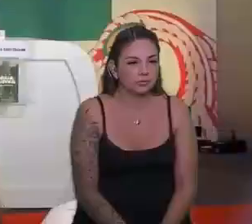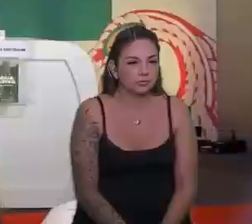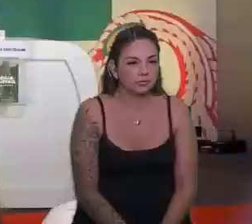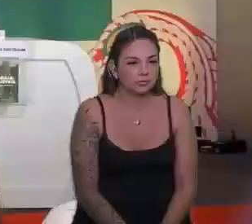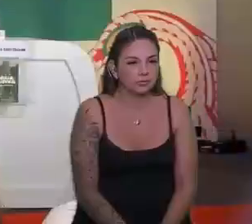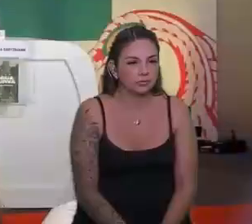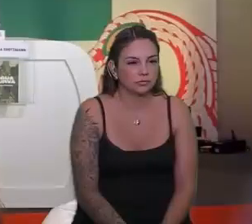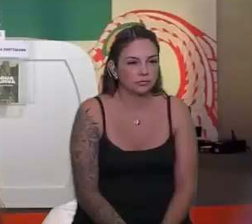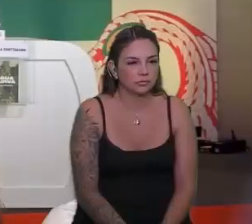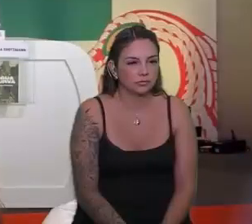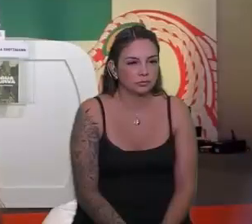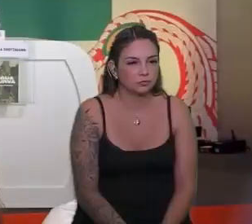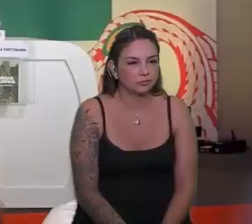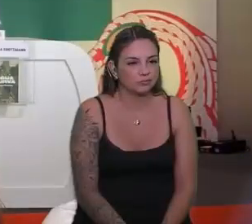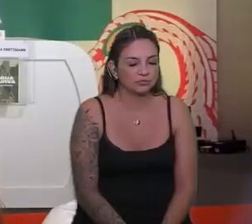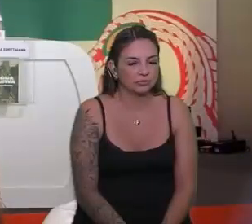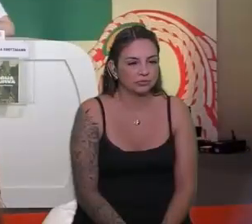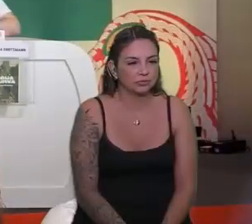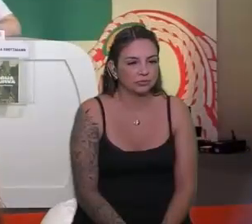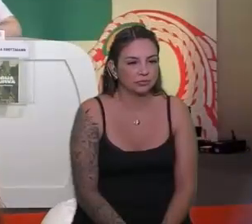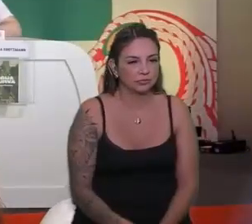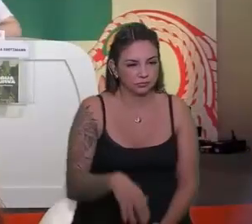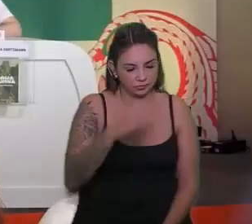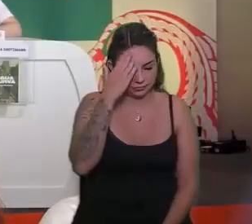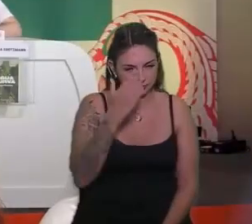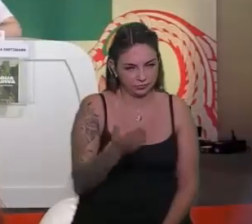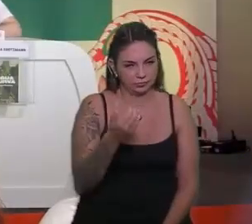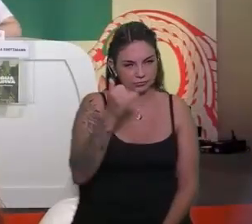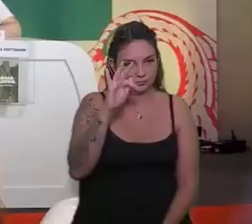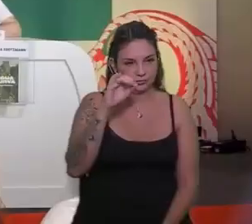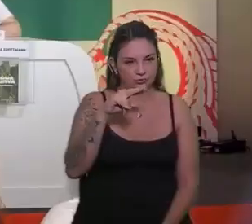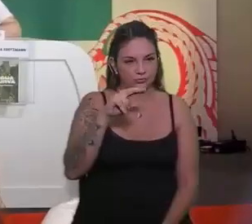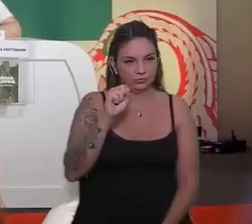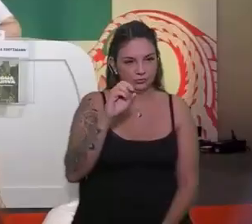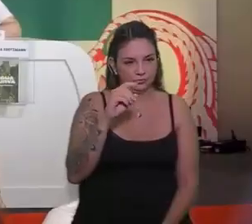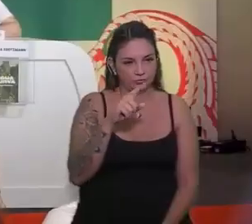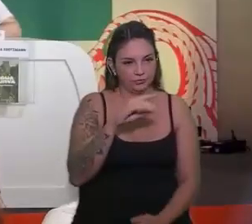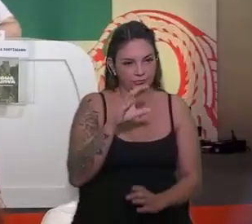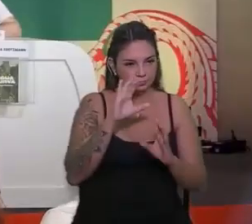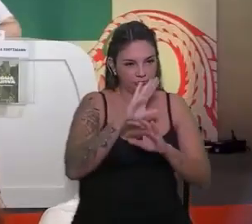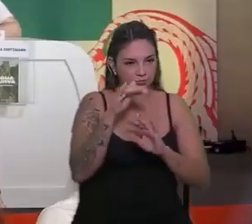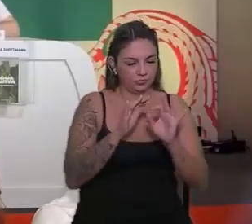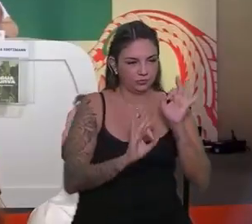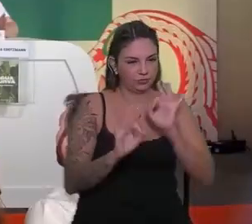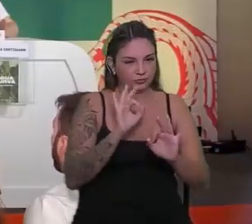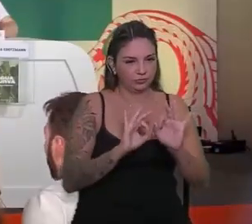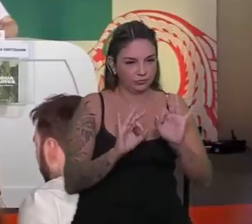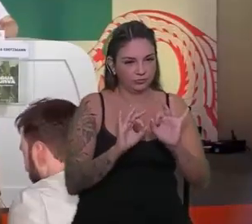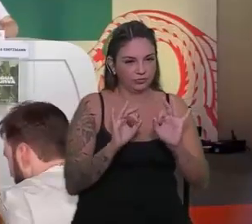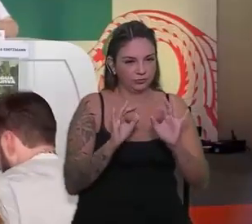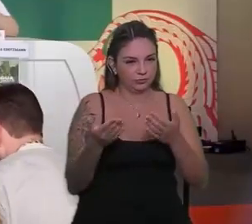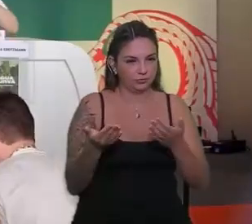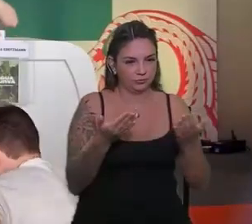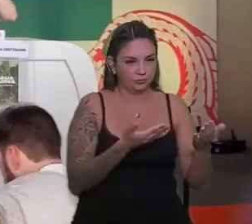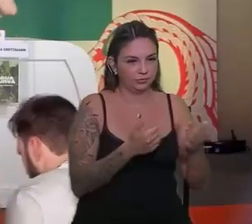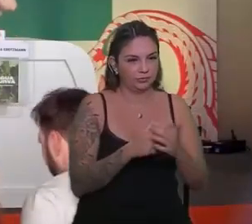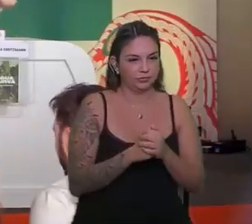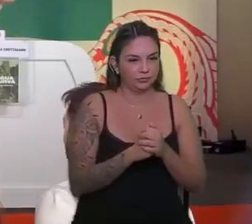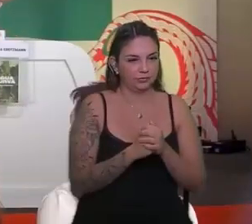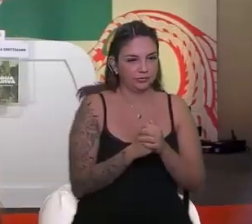Bem, quero finalizar agradecendo ao Afonso e a curadoria desse evento maravilhoso pelo